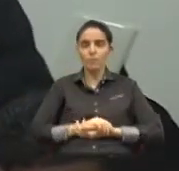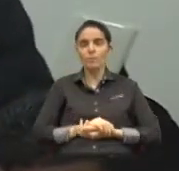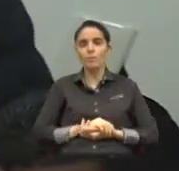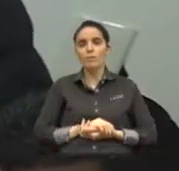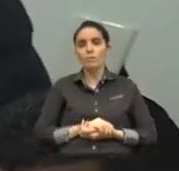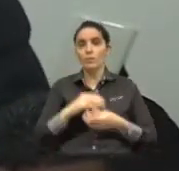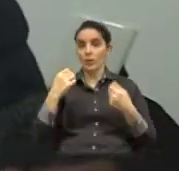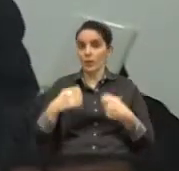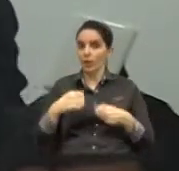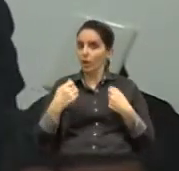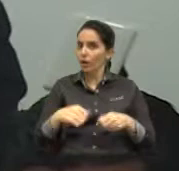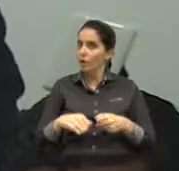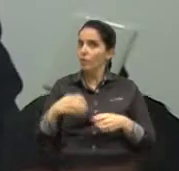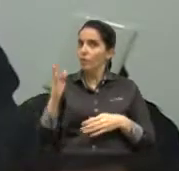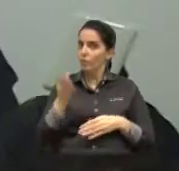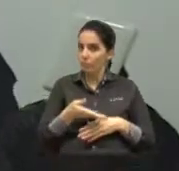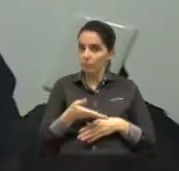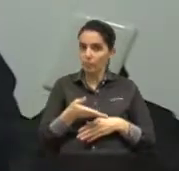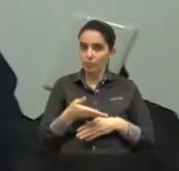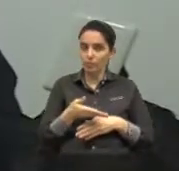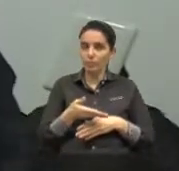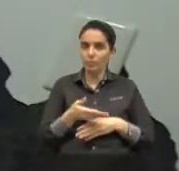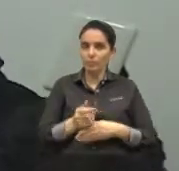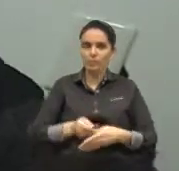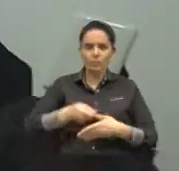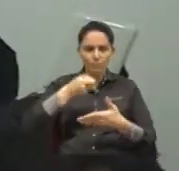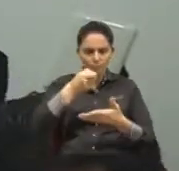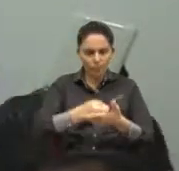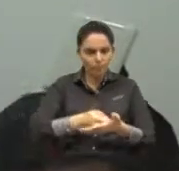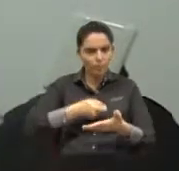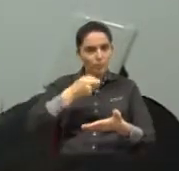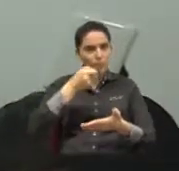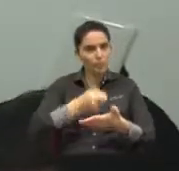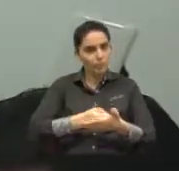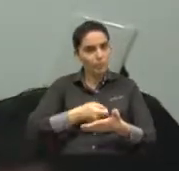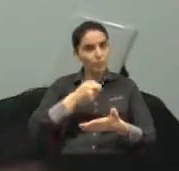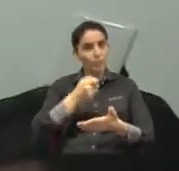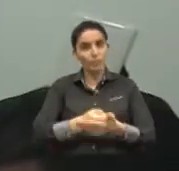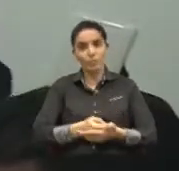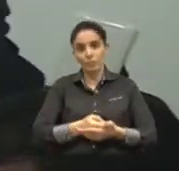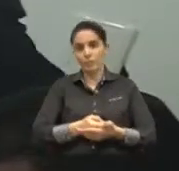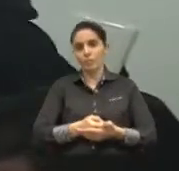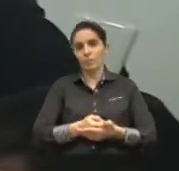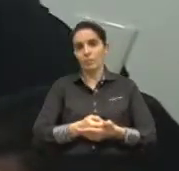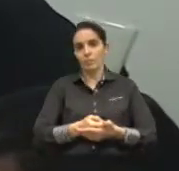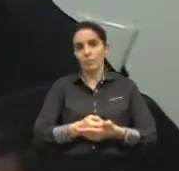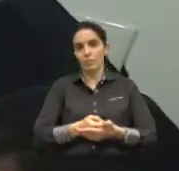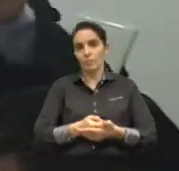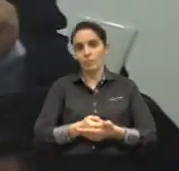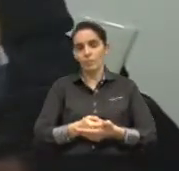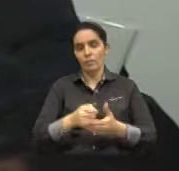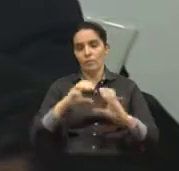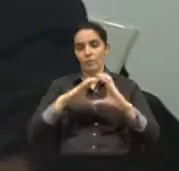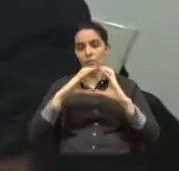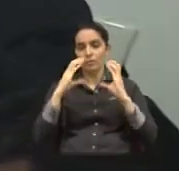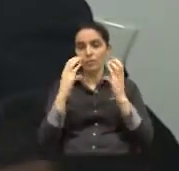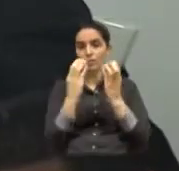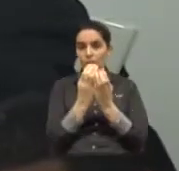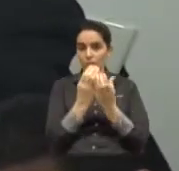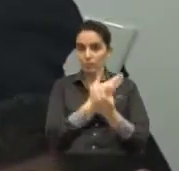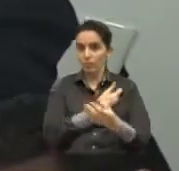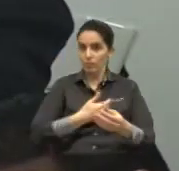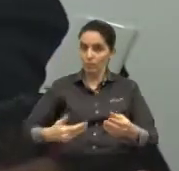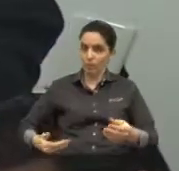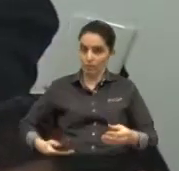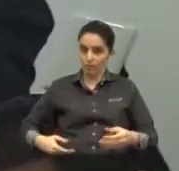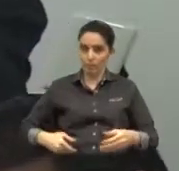já pleitear e lutar para que as audiências públicas no fórum sejam feitas